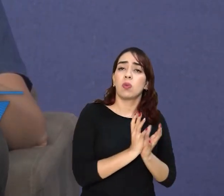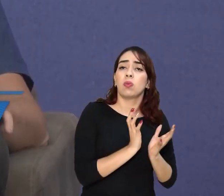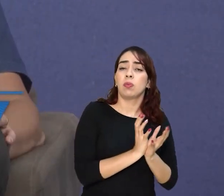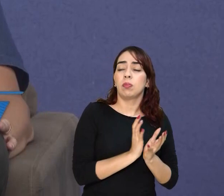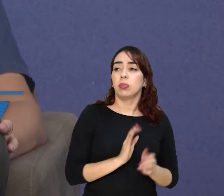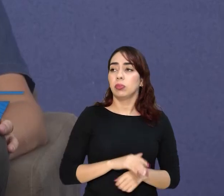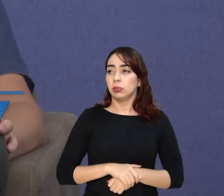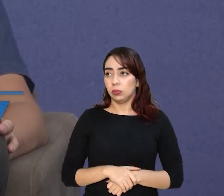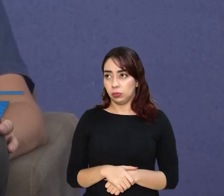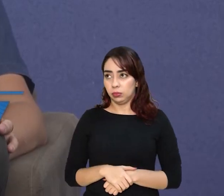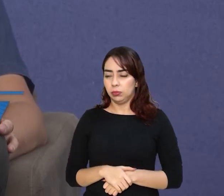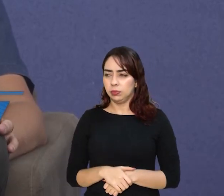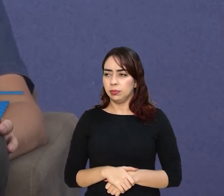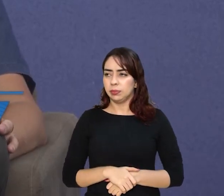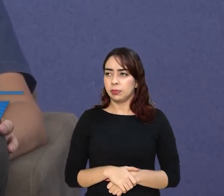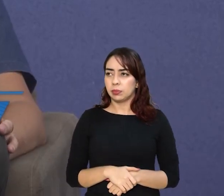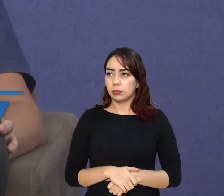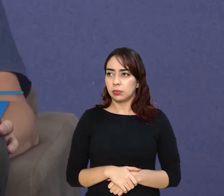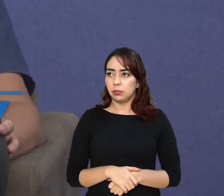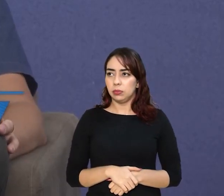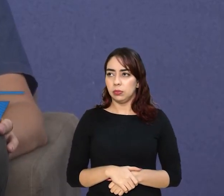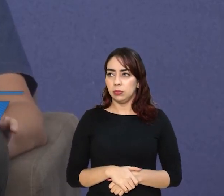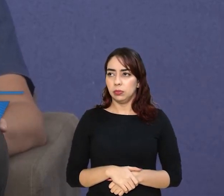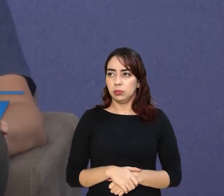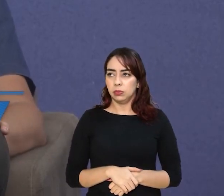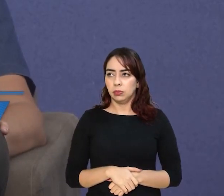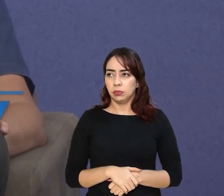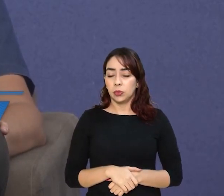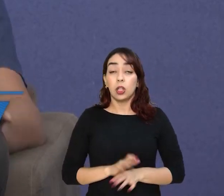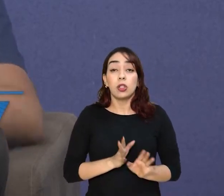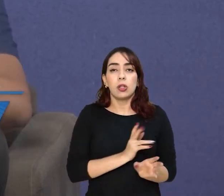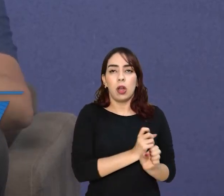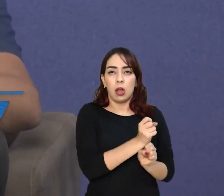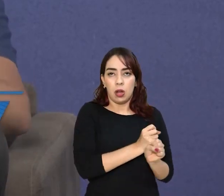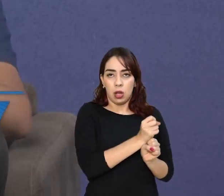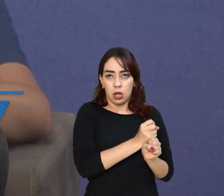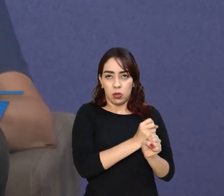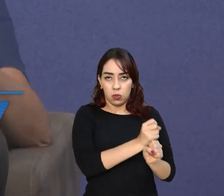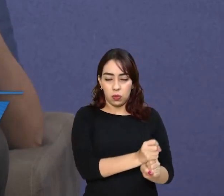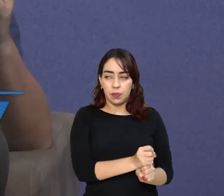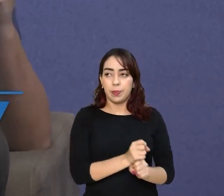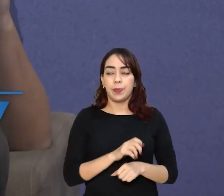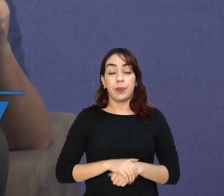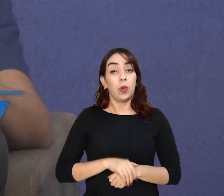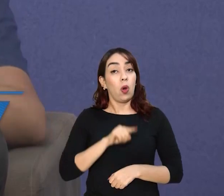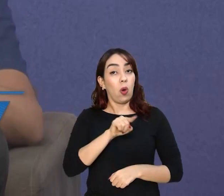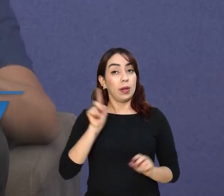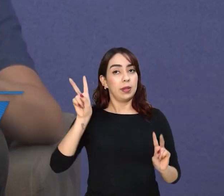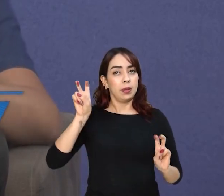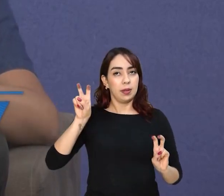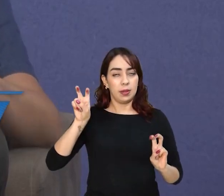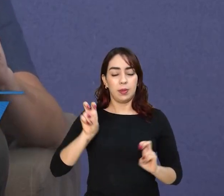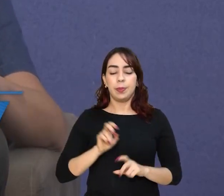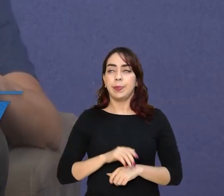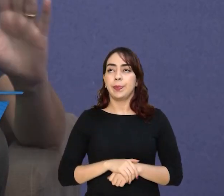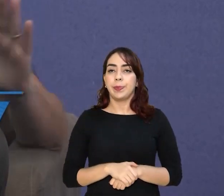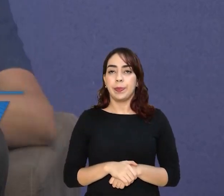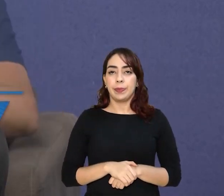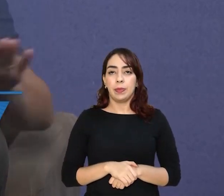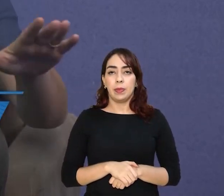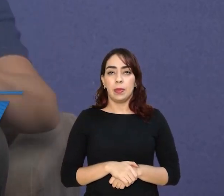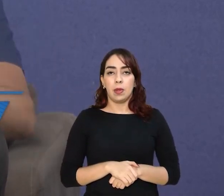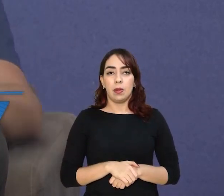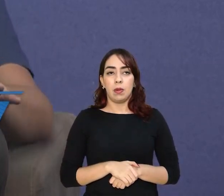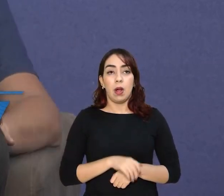pós-jogo contra o Novo Horizontino, ele disse o seguinte: em todos os meus anos de futebol, eu nunca treinei. Olha só o que ele falou: eu nunca treinei um time